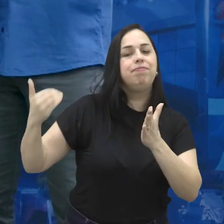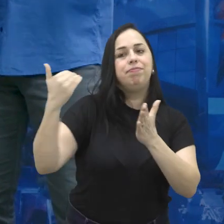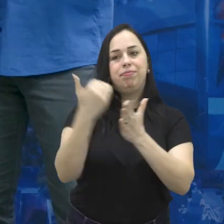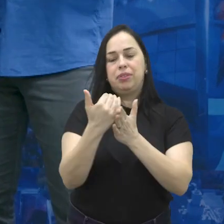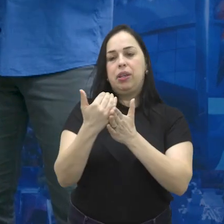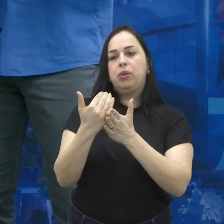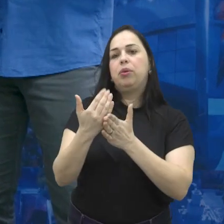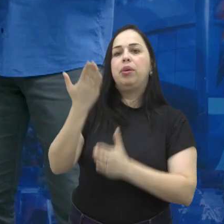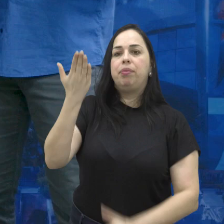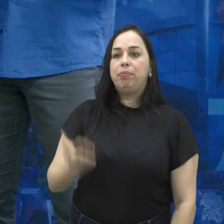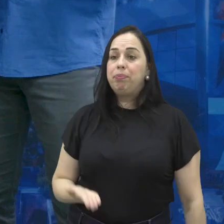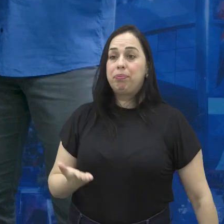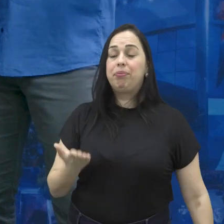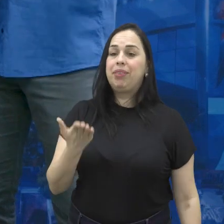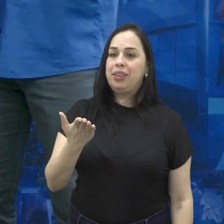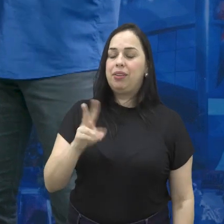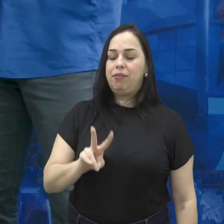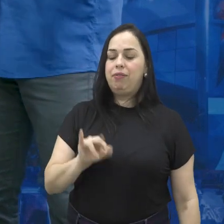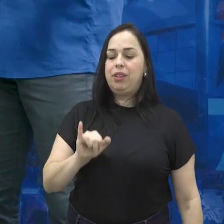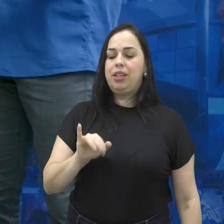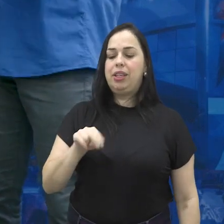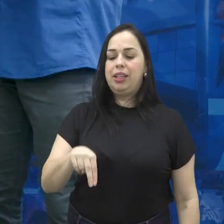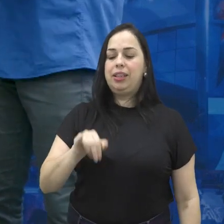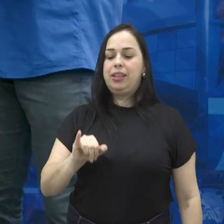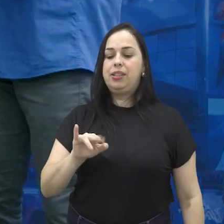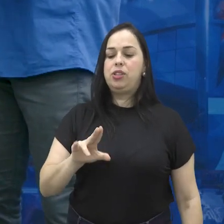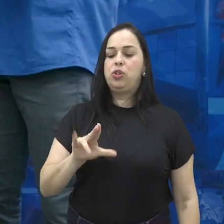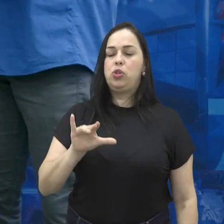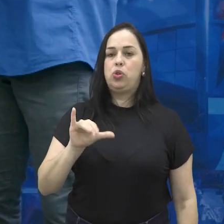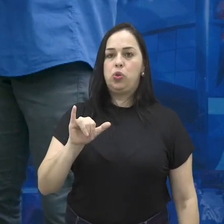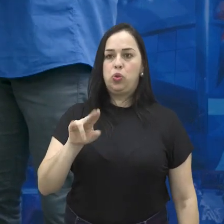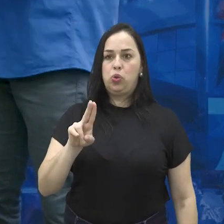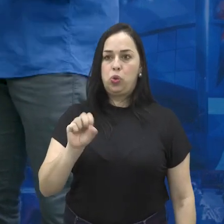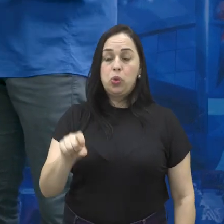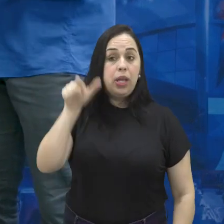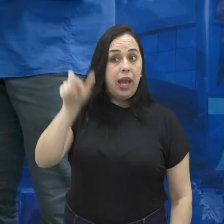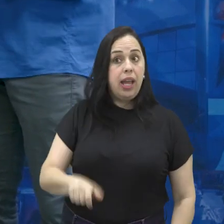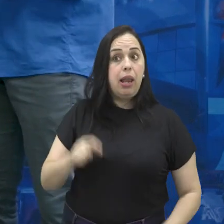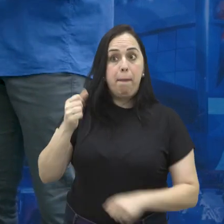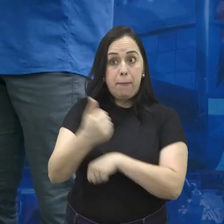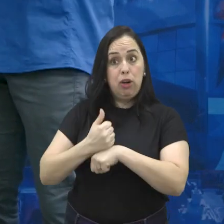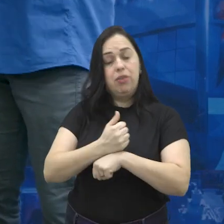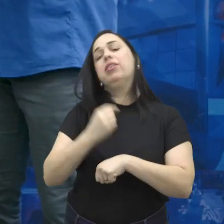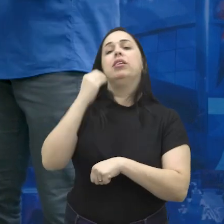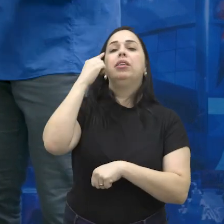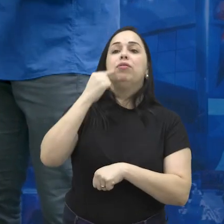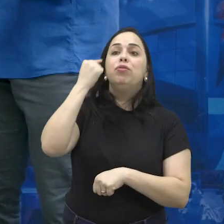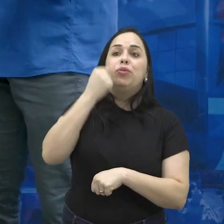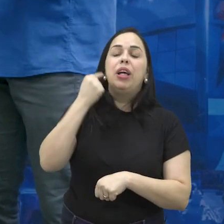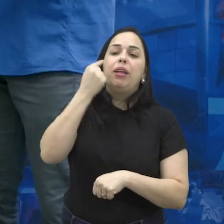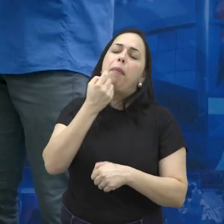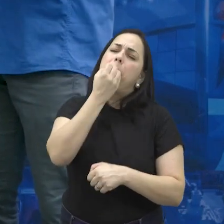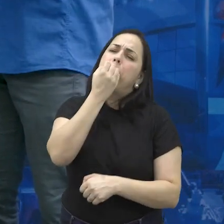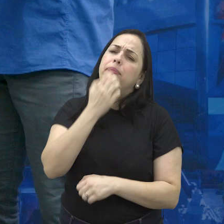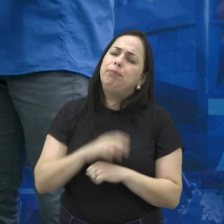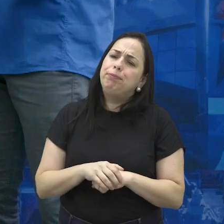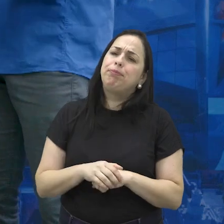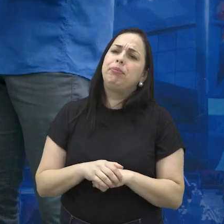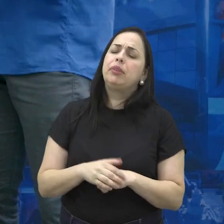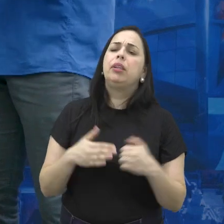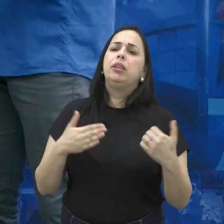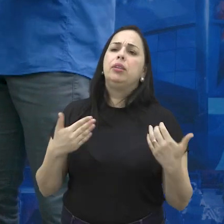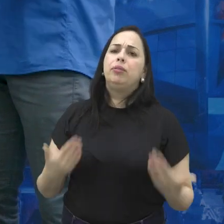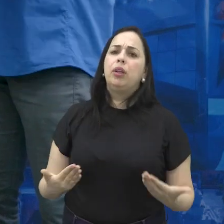para a gente sobre este assunto é o Vinícius Barbeiro, ele que é advogado. Bom, Vinícius, quais são